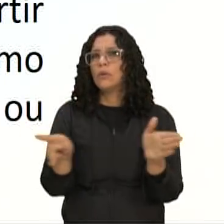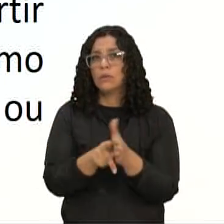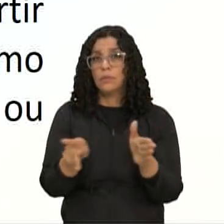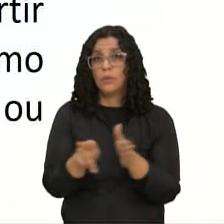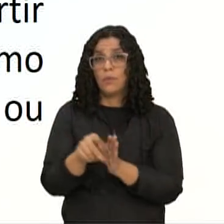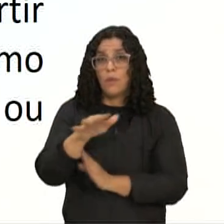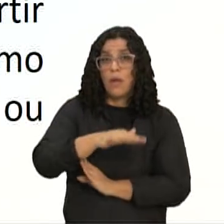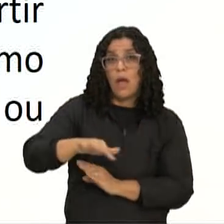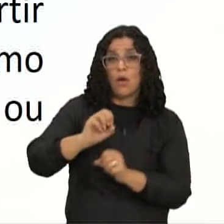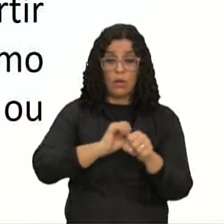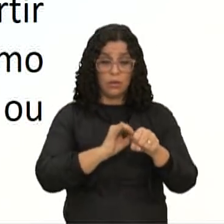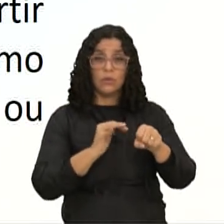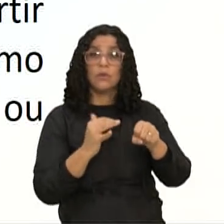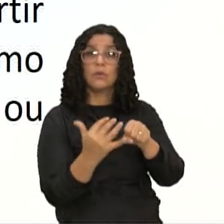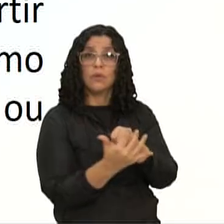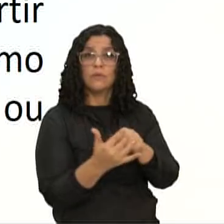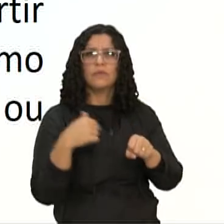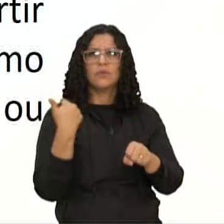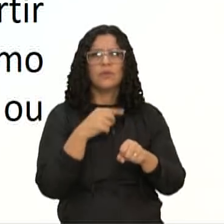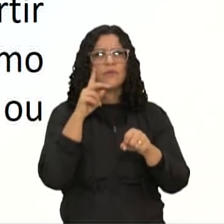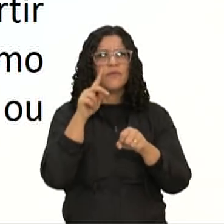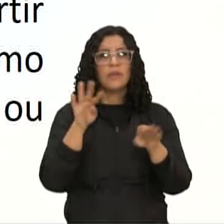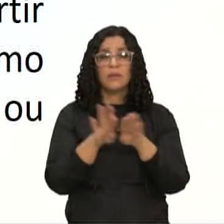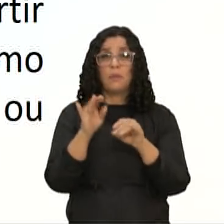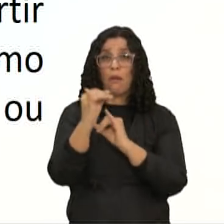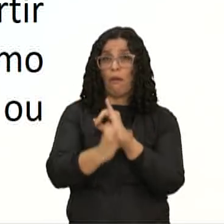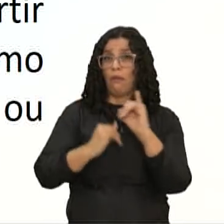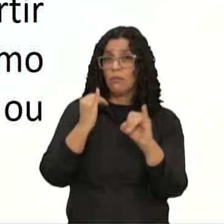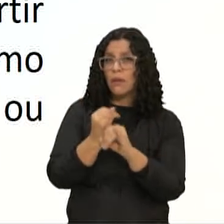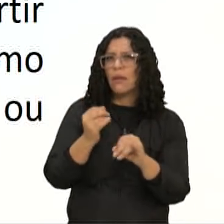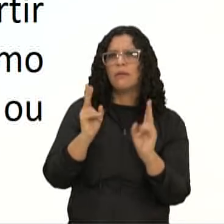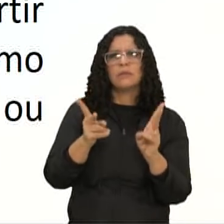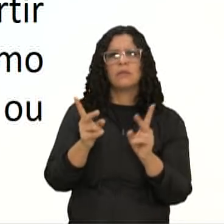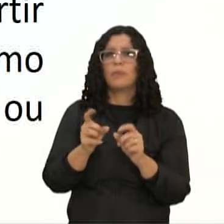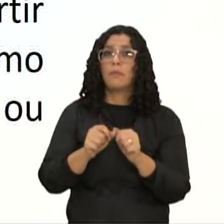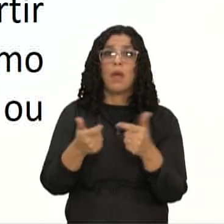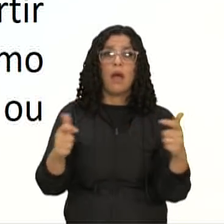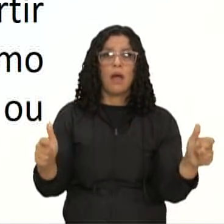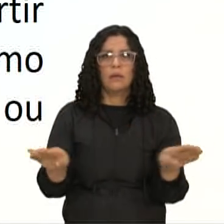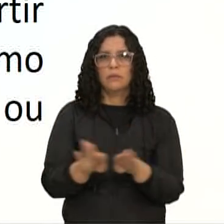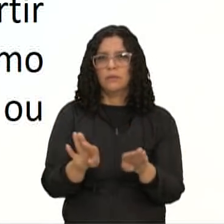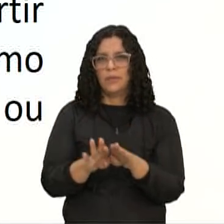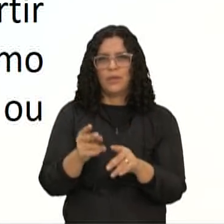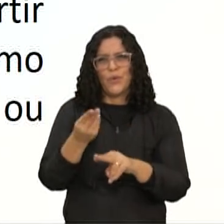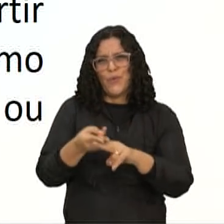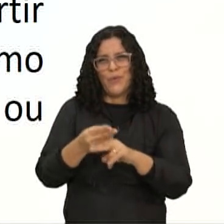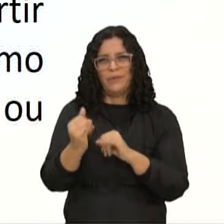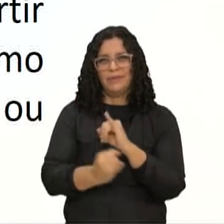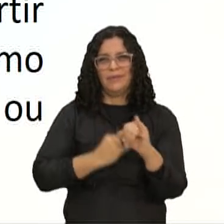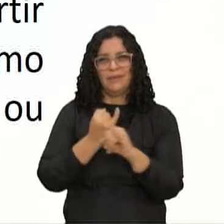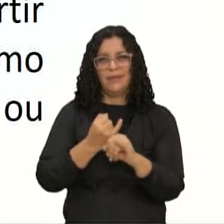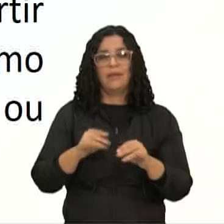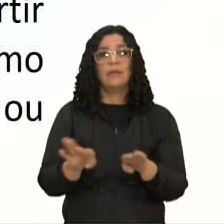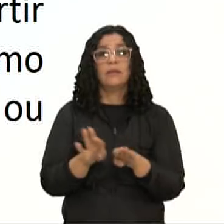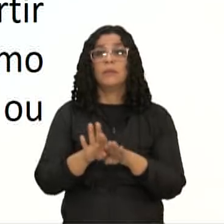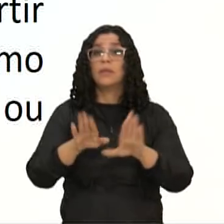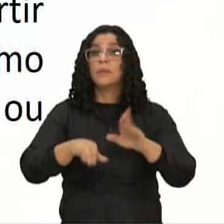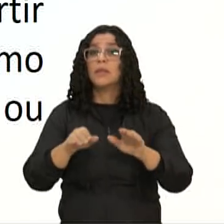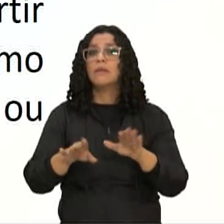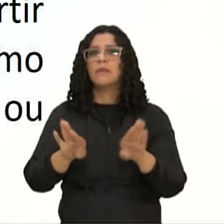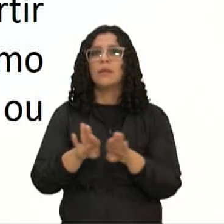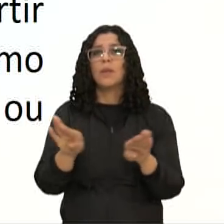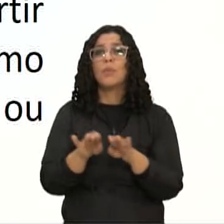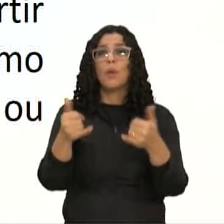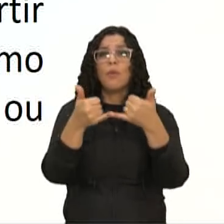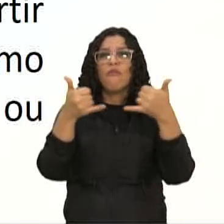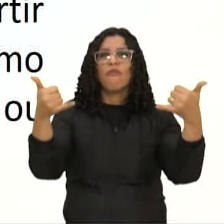Nessa época de pandemia, aonde o acesso à internet está ficando cada vez maior, dependemos em muitos casos ali até da